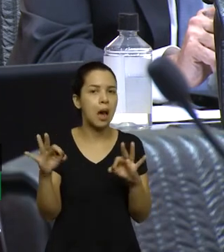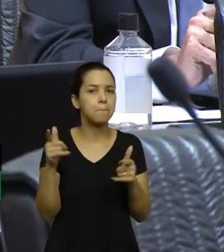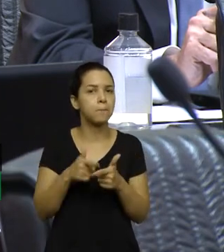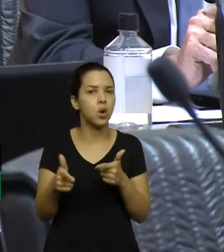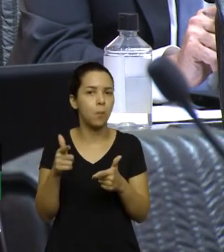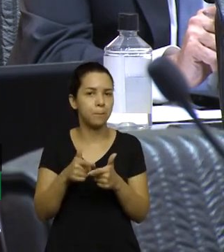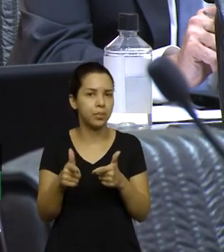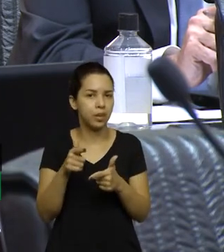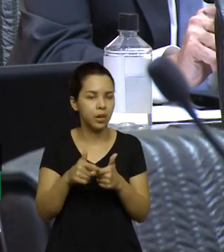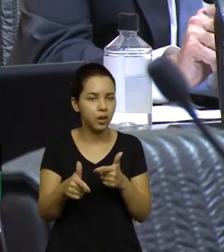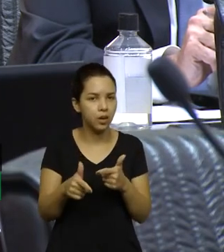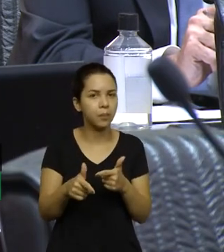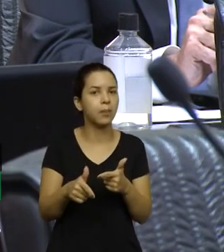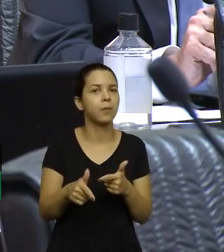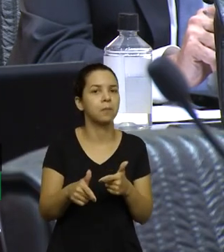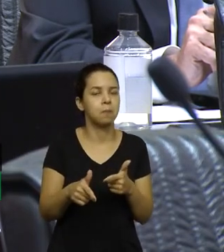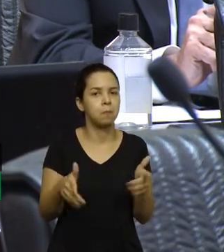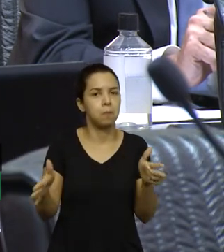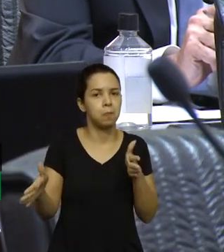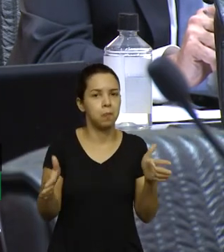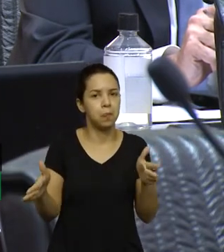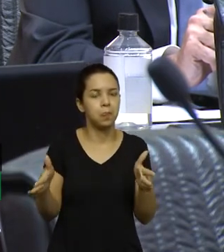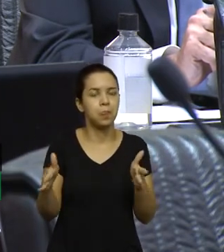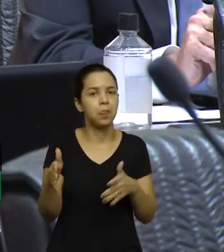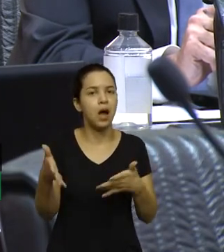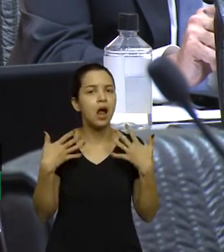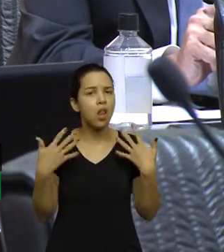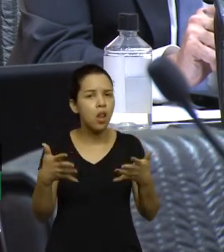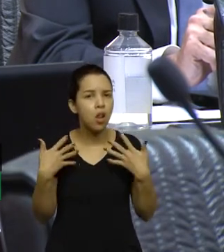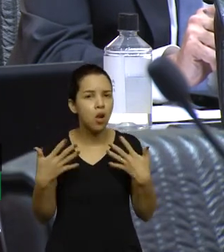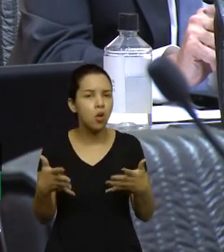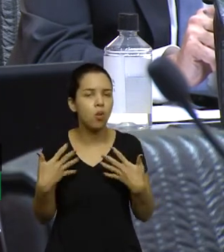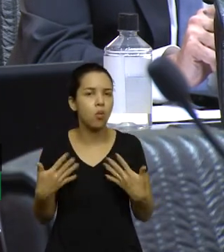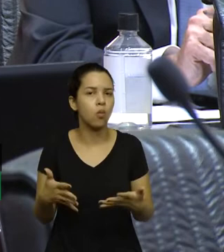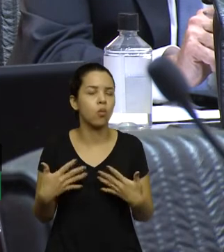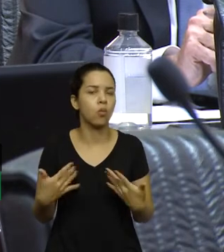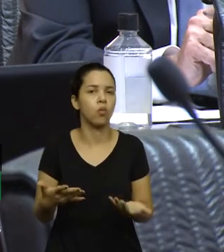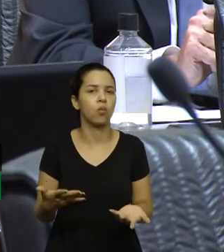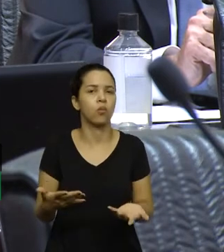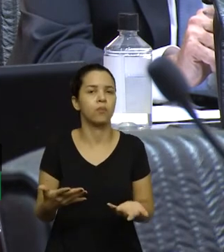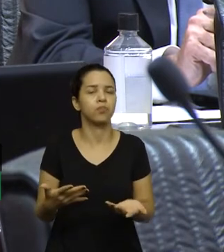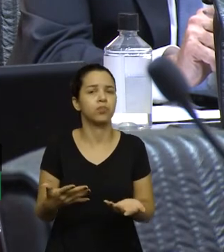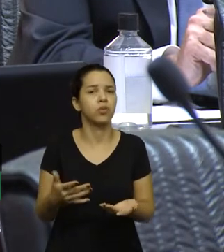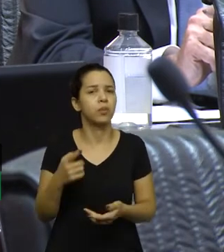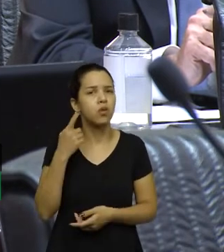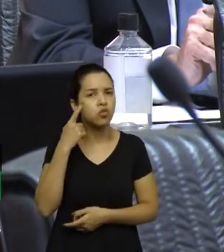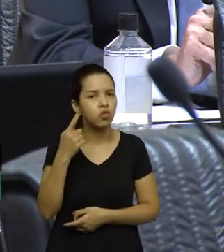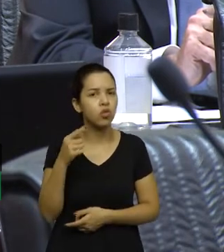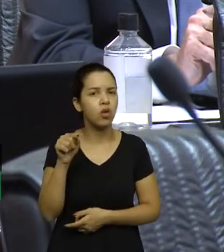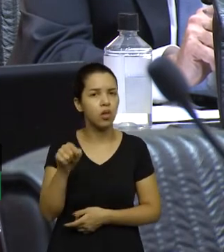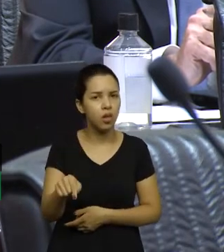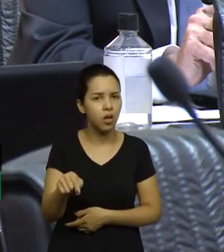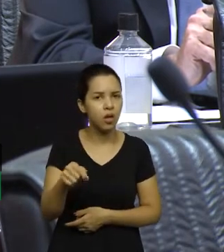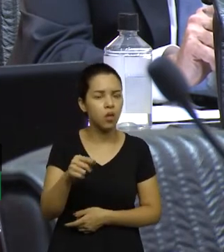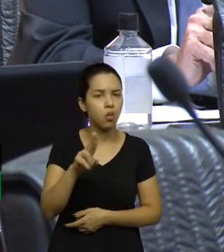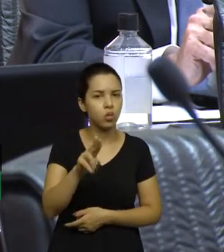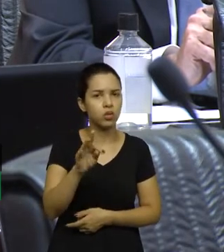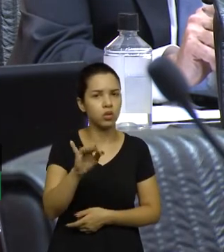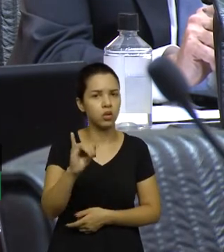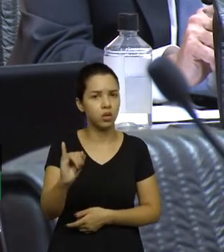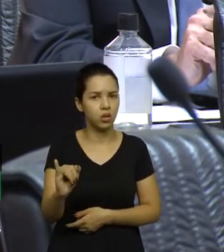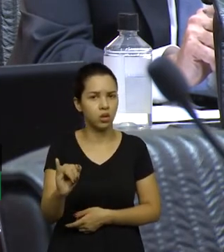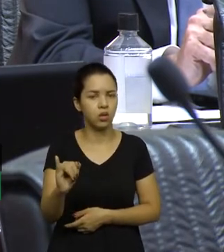não funcionavam nessa época de calor. Ou a situação, imagina, nós temos a unidade de UTI pediátrica sem